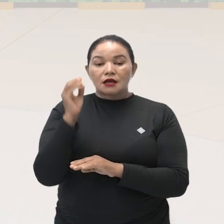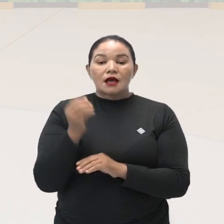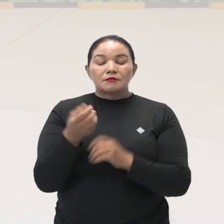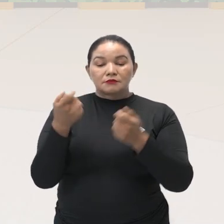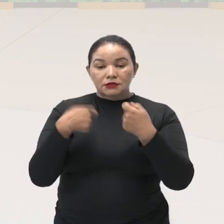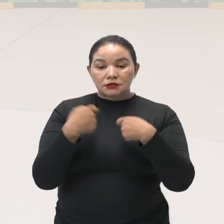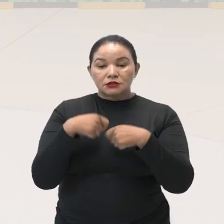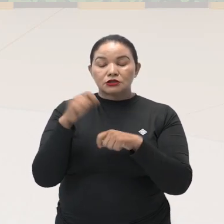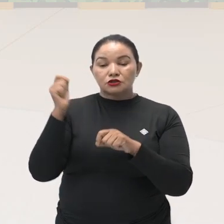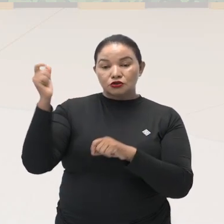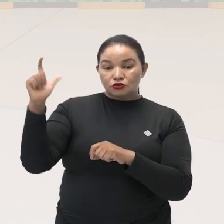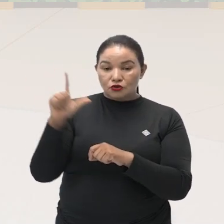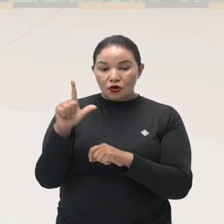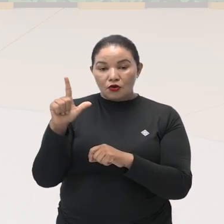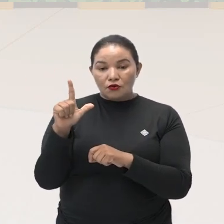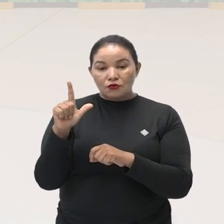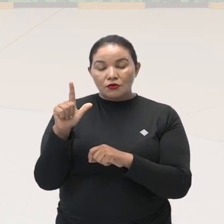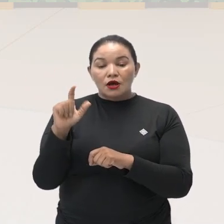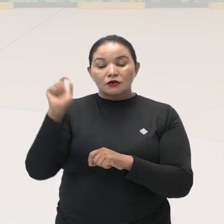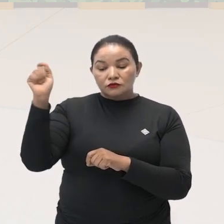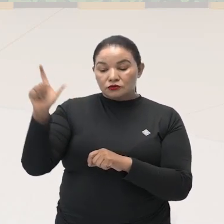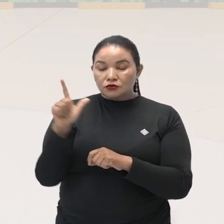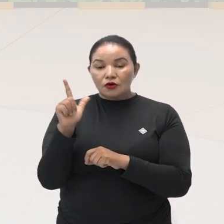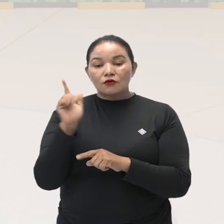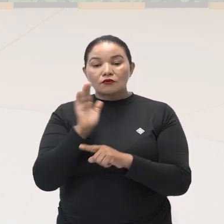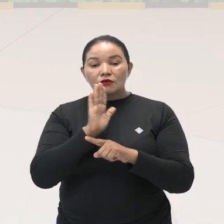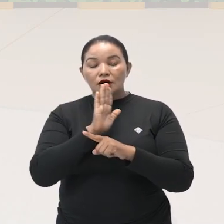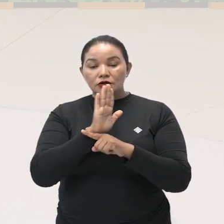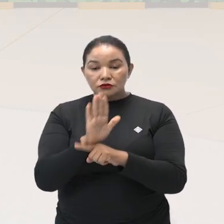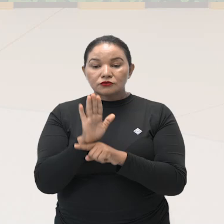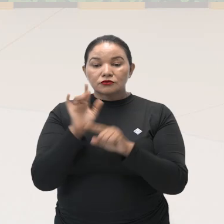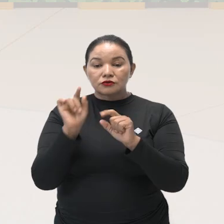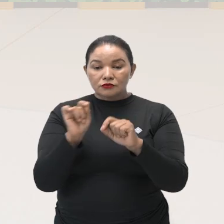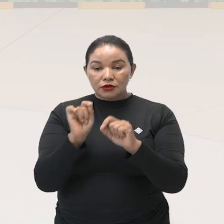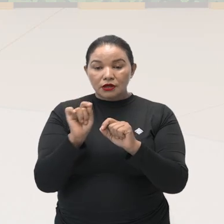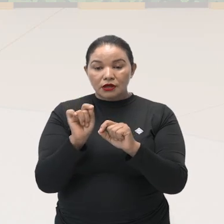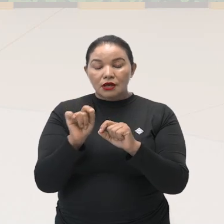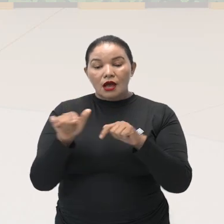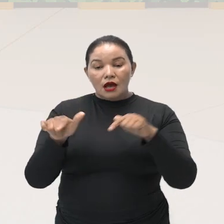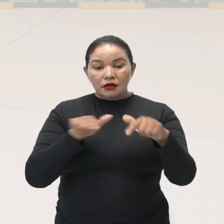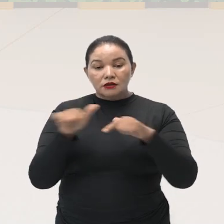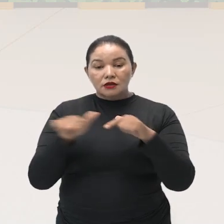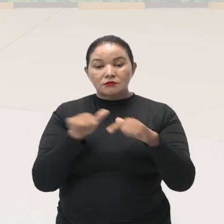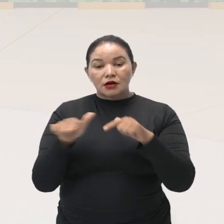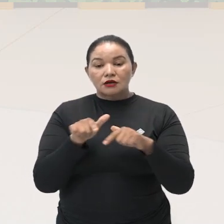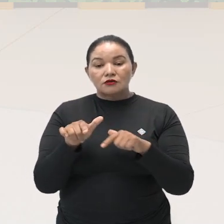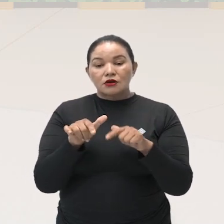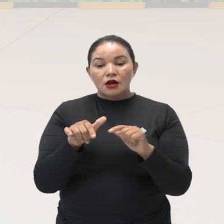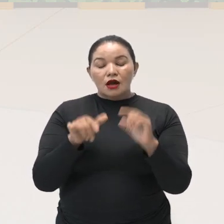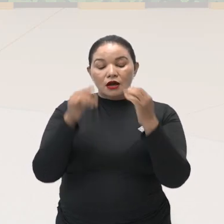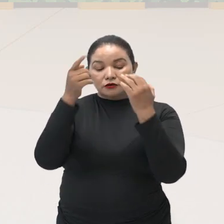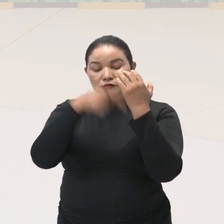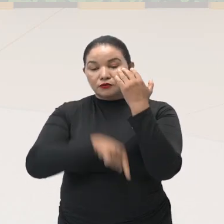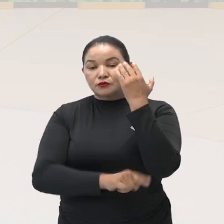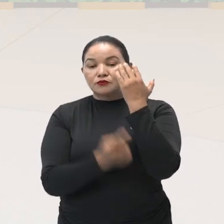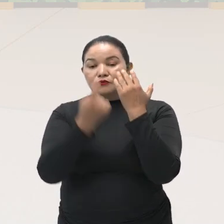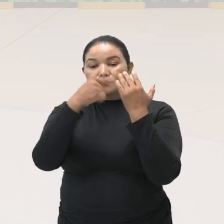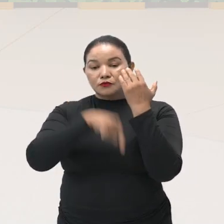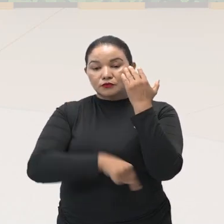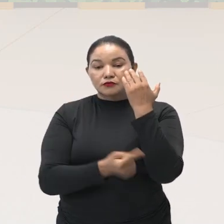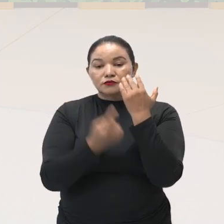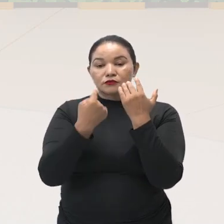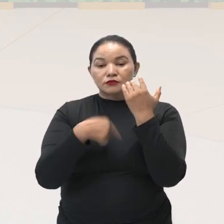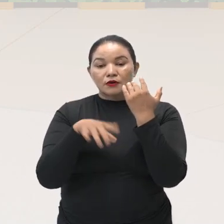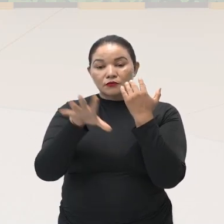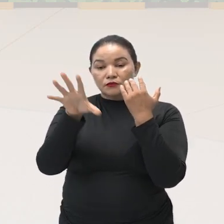sol. Esse sol vai ajudar a reação que a gente chama de fotossíntese, que vai pegar o CO2, como